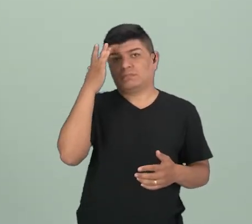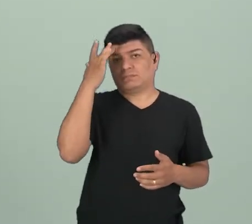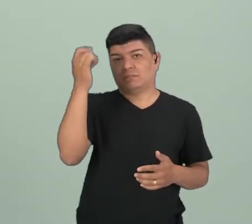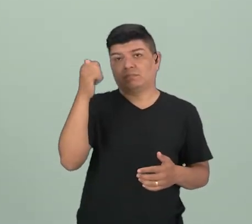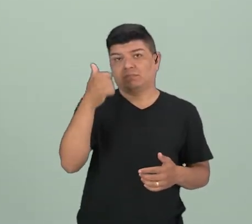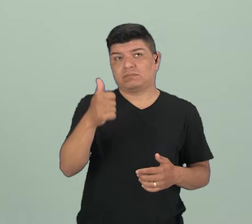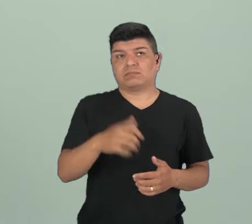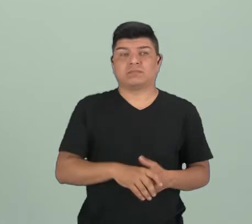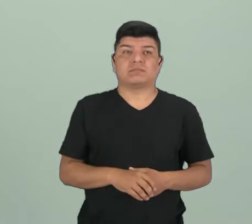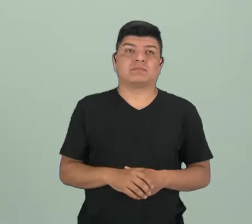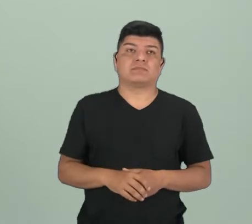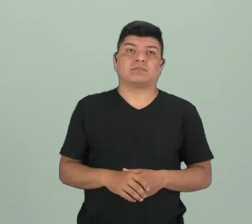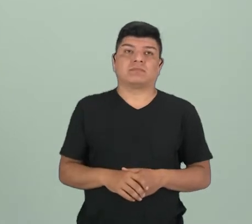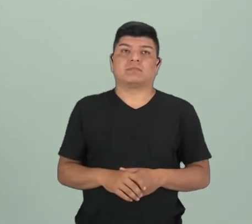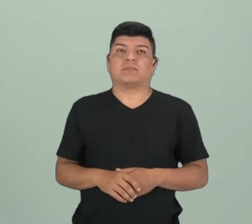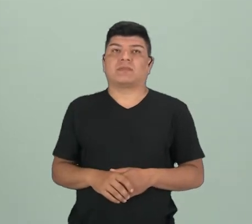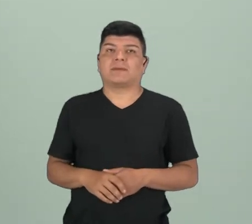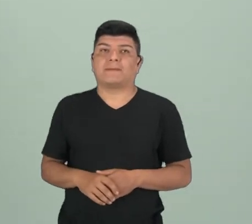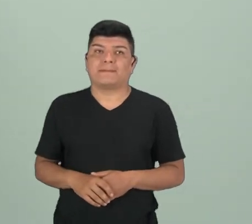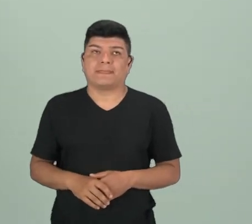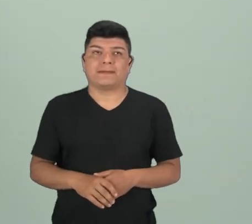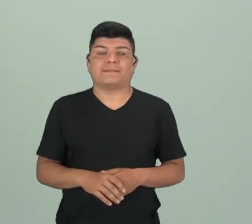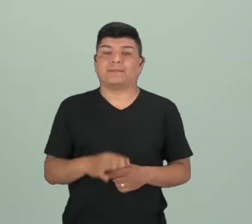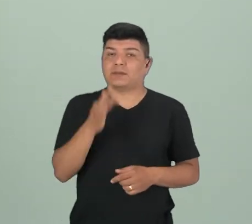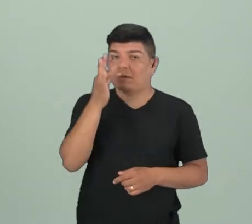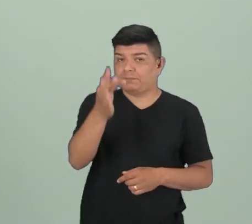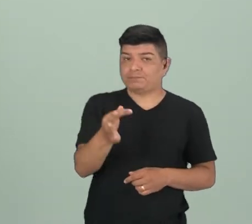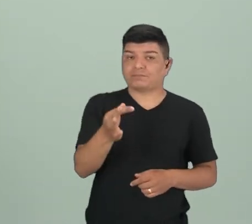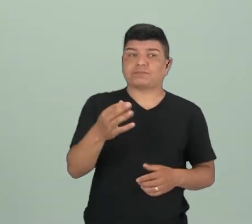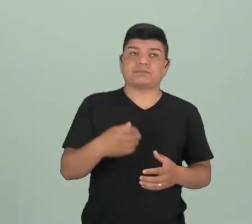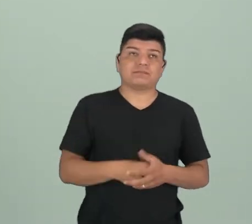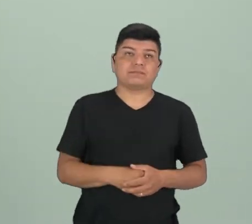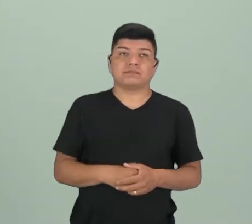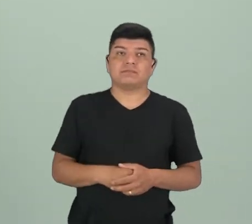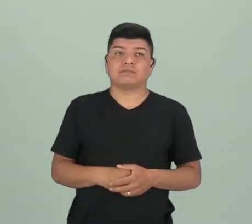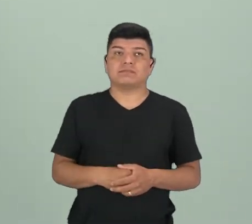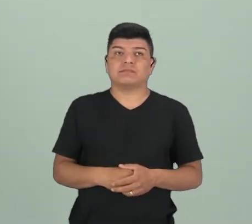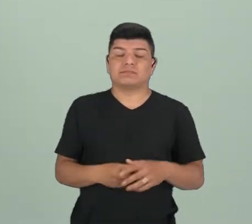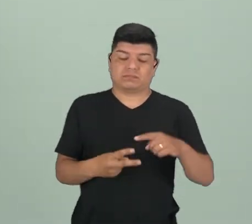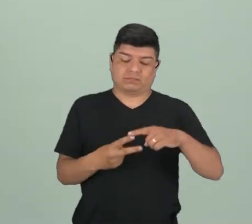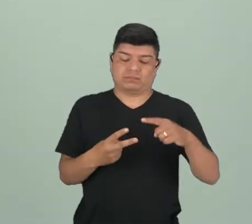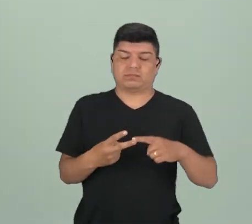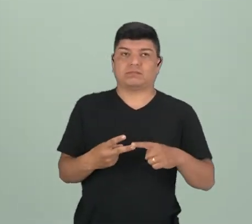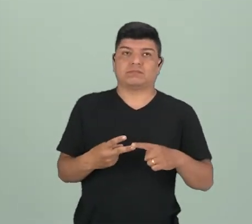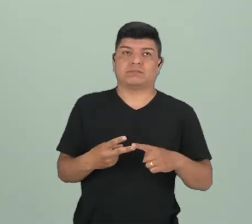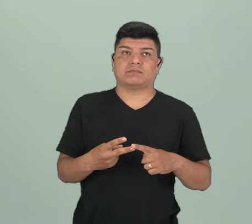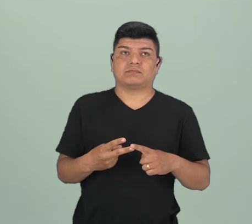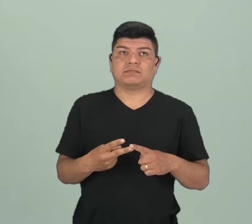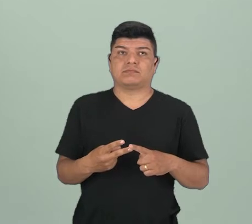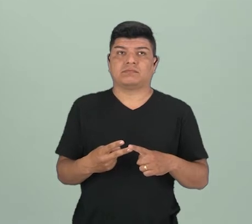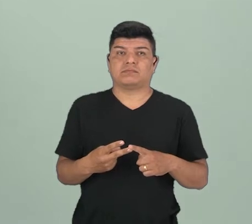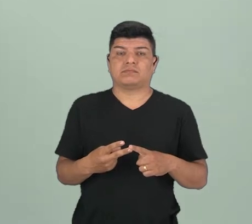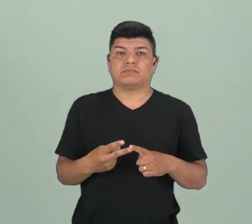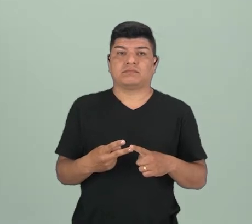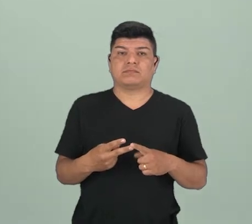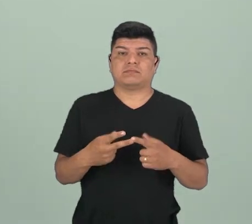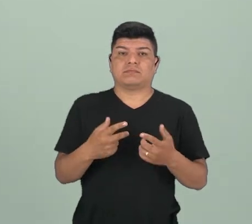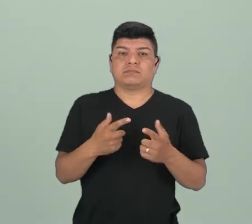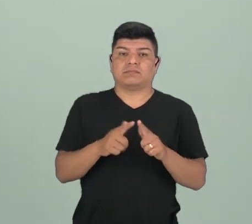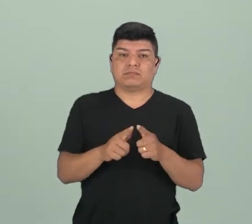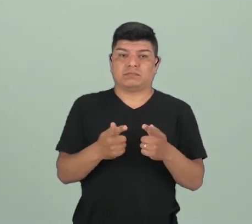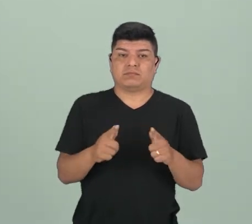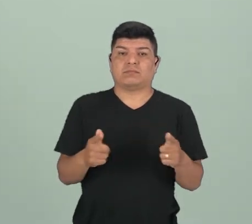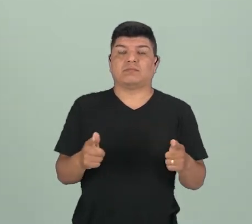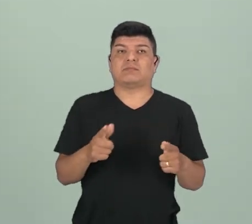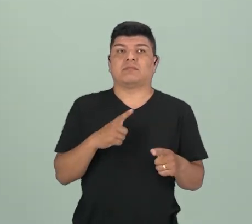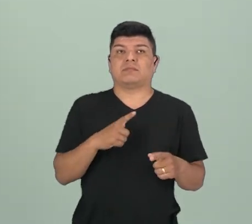né? Então, quando eu falo de futuro, tá? Eu falo de duas coisas, galerinha. Dentro do campo gramatical, eu